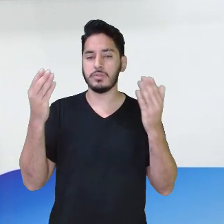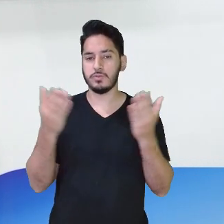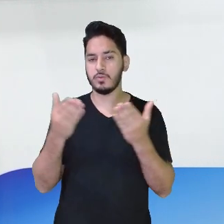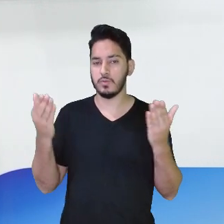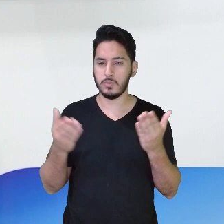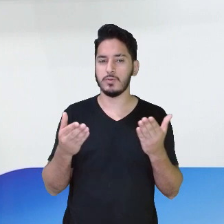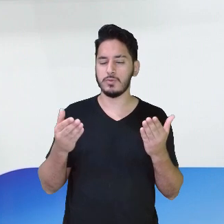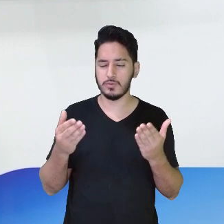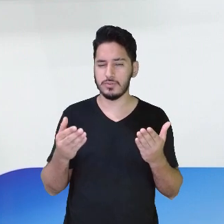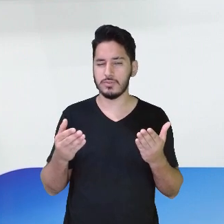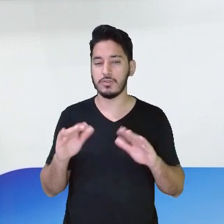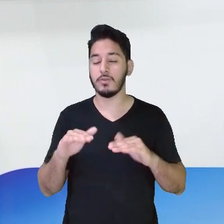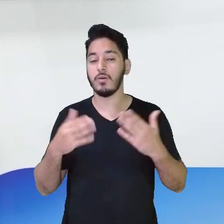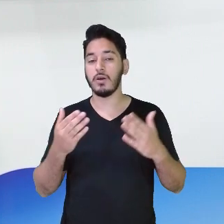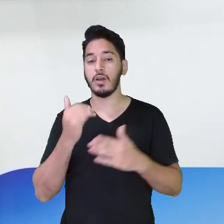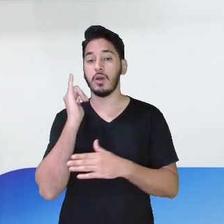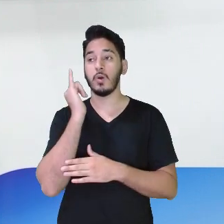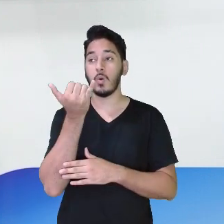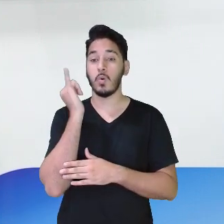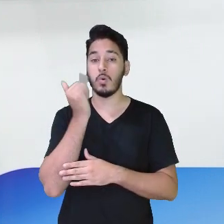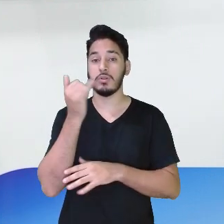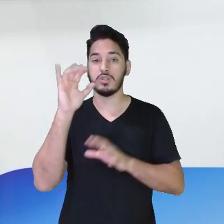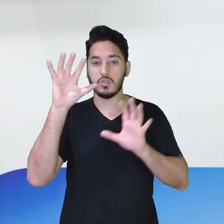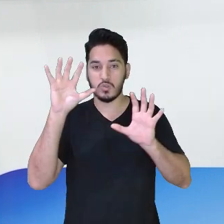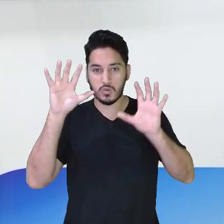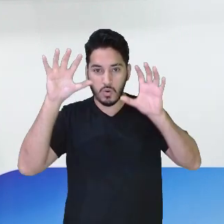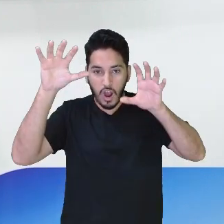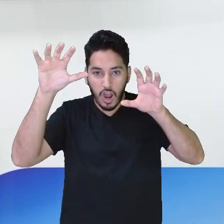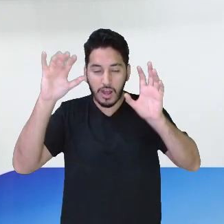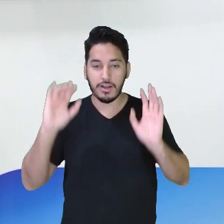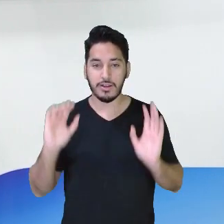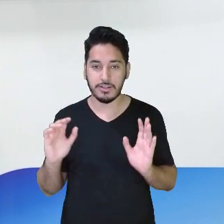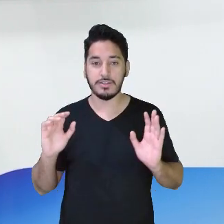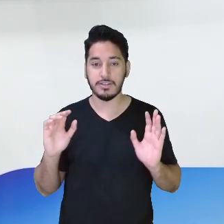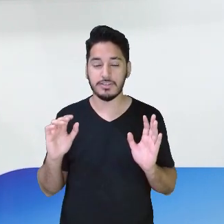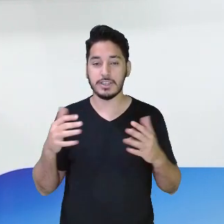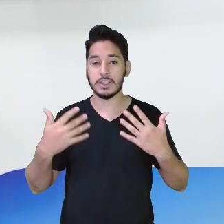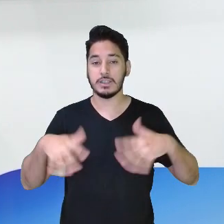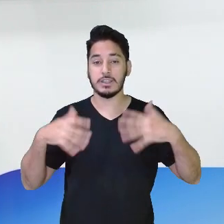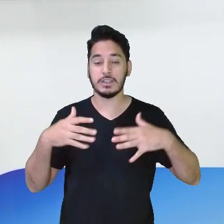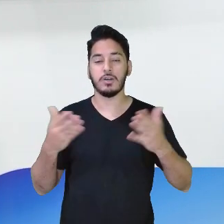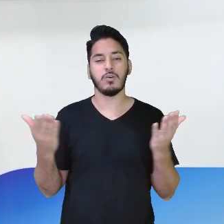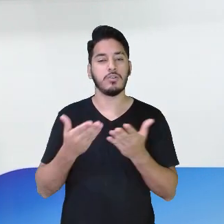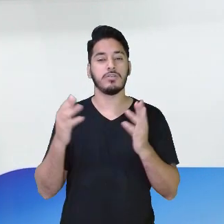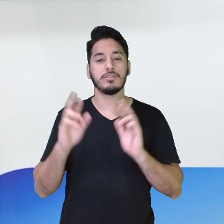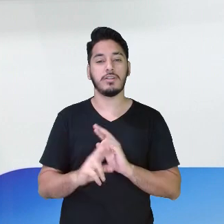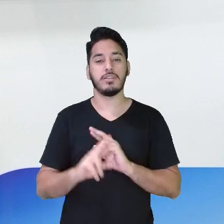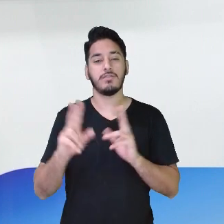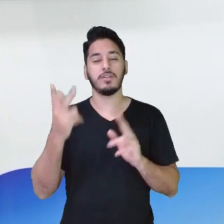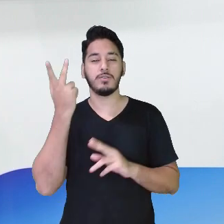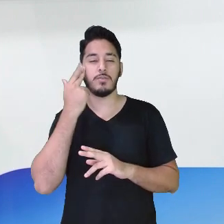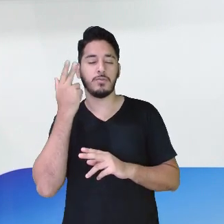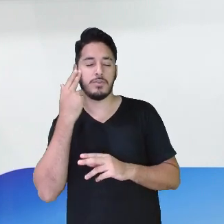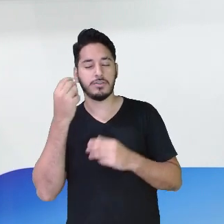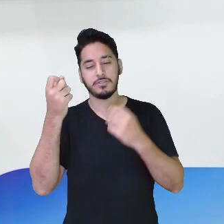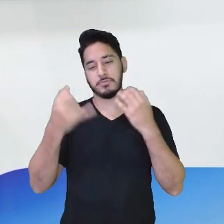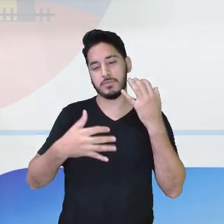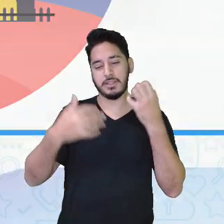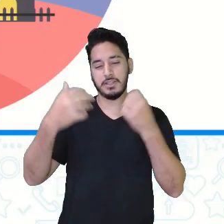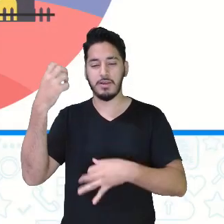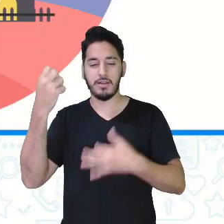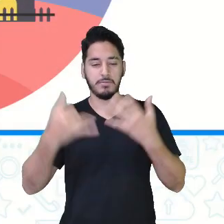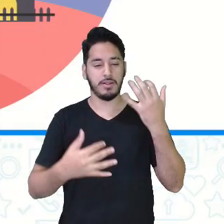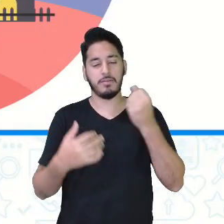já disse, contos de assombração. Hoje eu farei diferente. Geralmente eu explico o que é